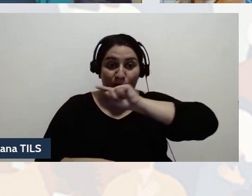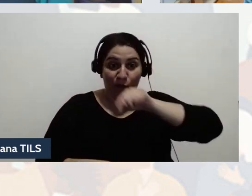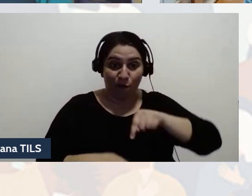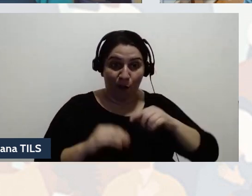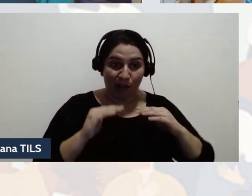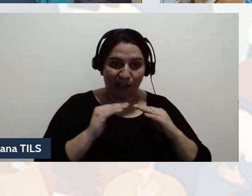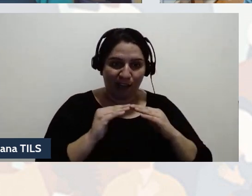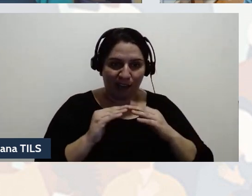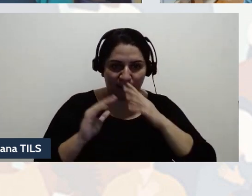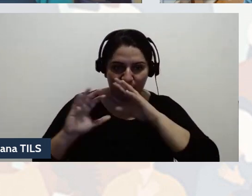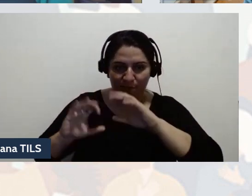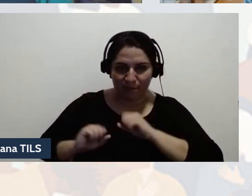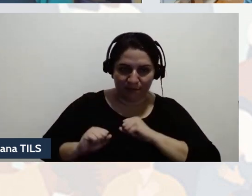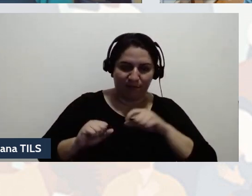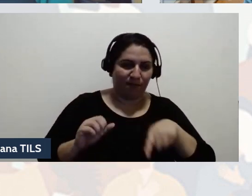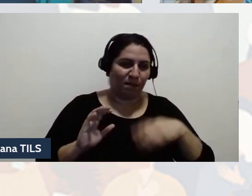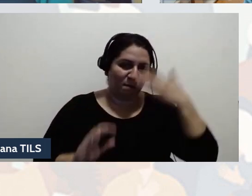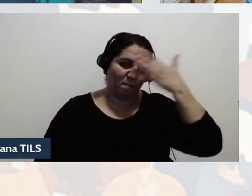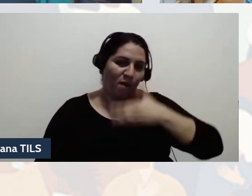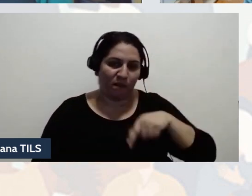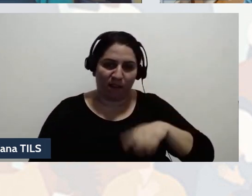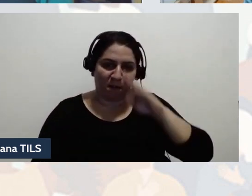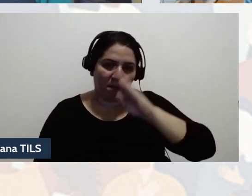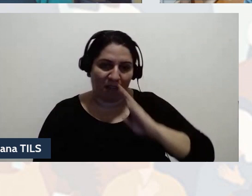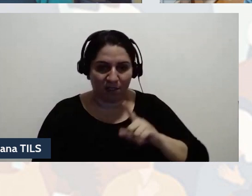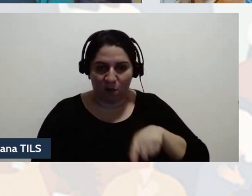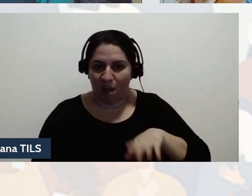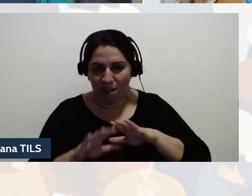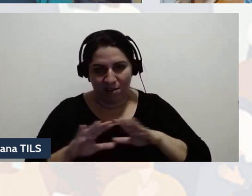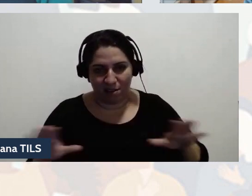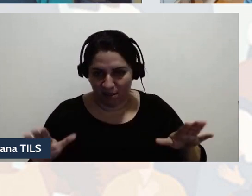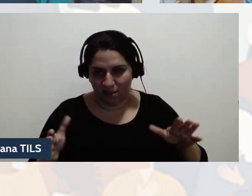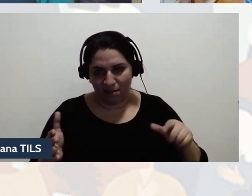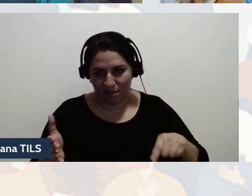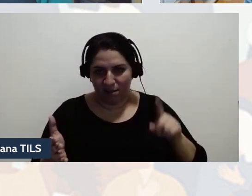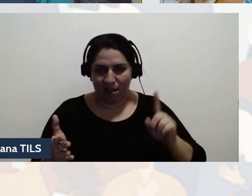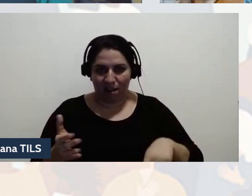E isso acho que é o retrato do Brasil, assim, né?